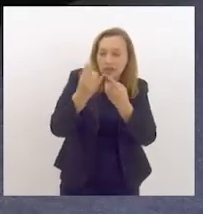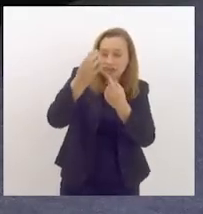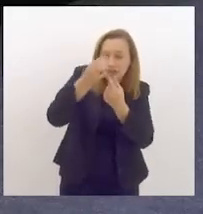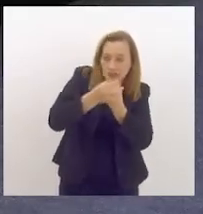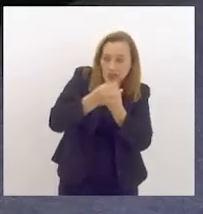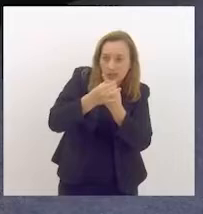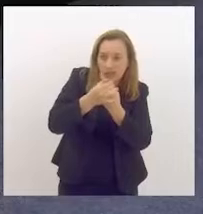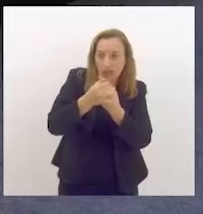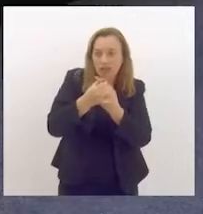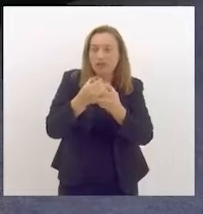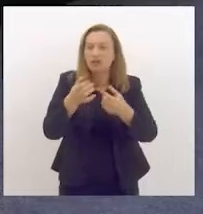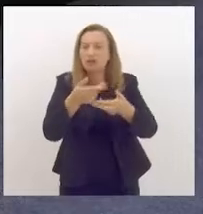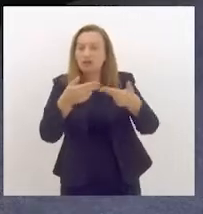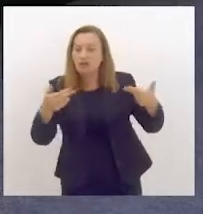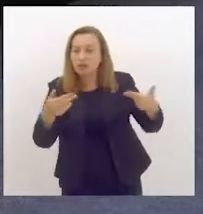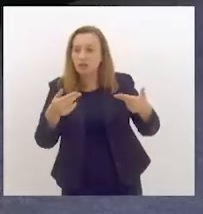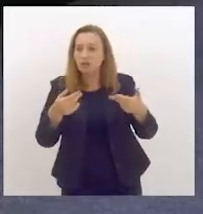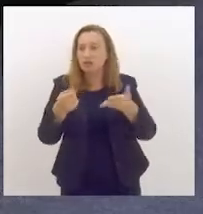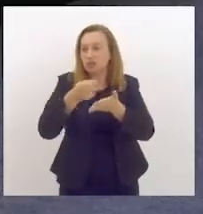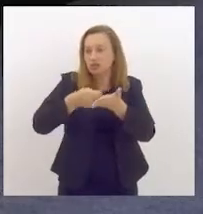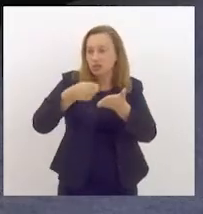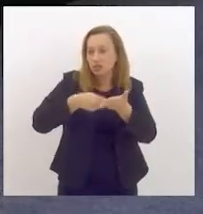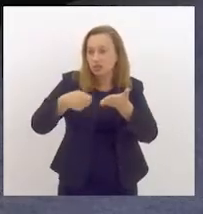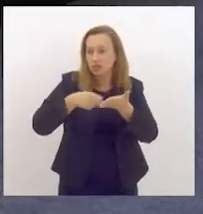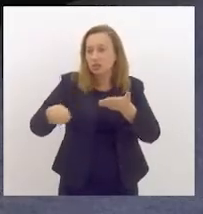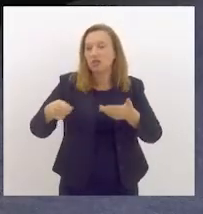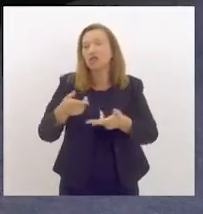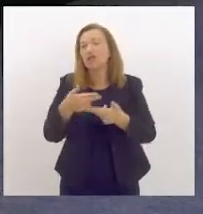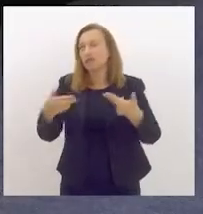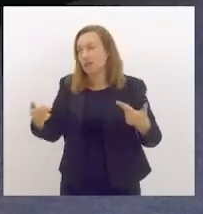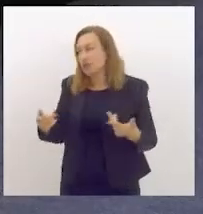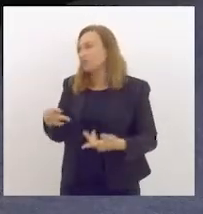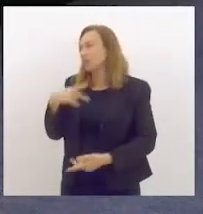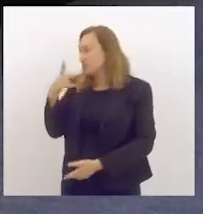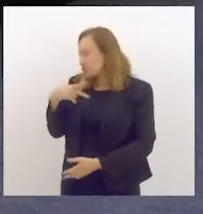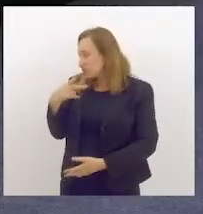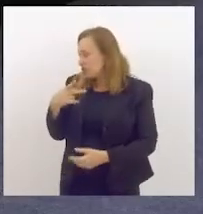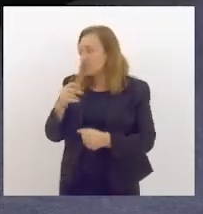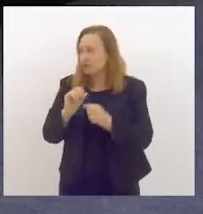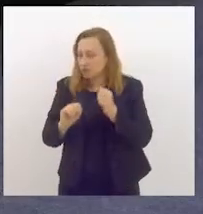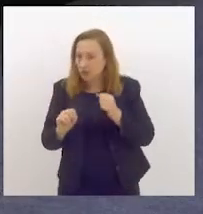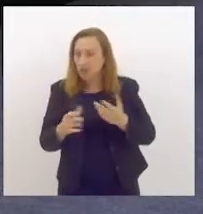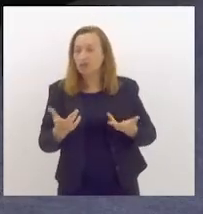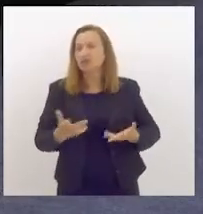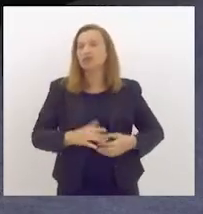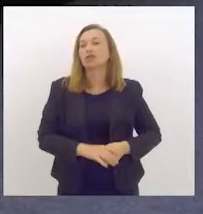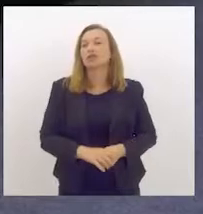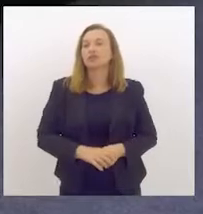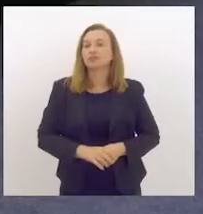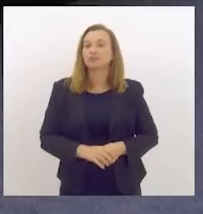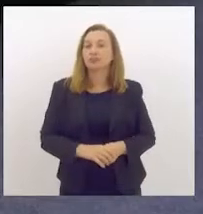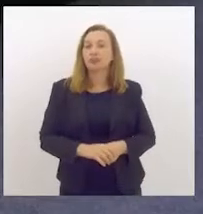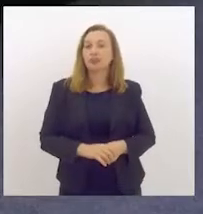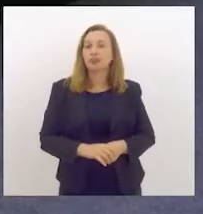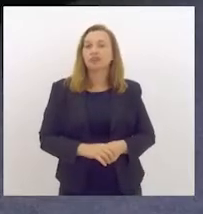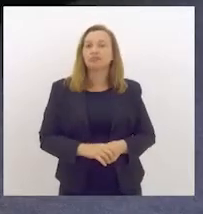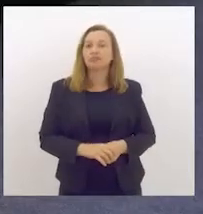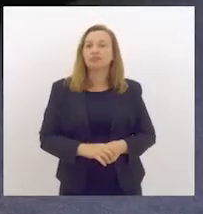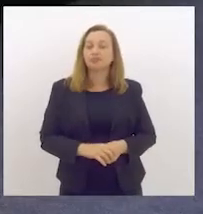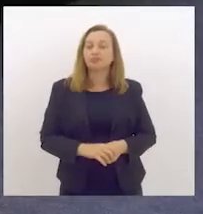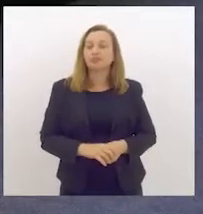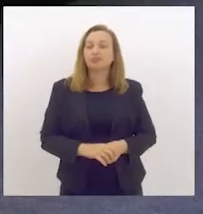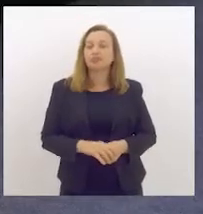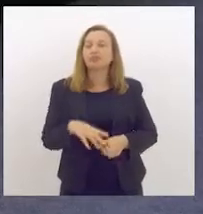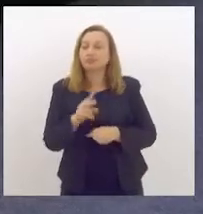escrito também um monte de coisa ele tomou várias providências chegou a buscar